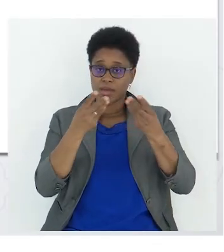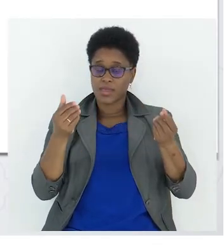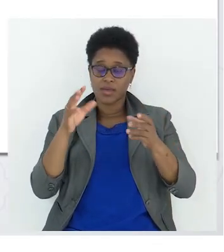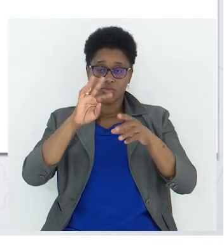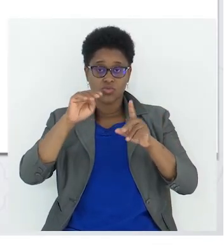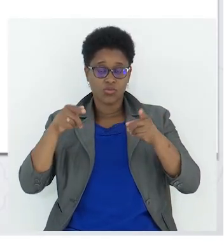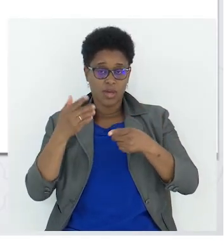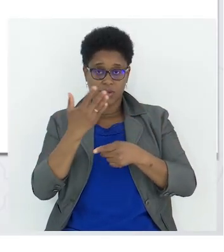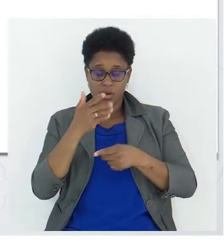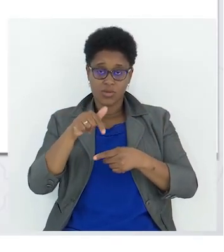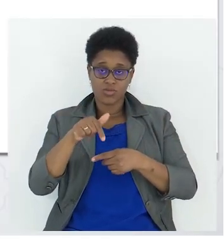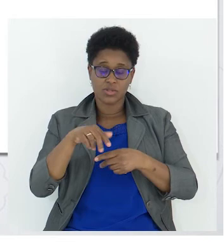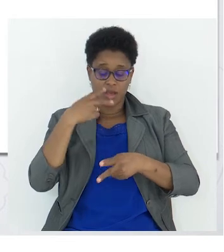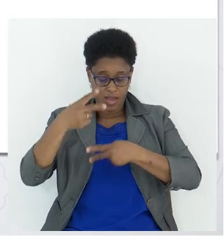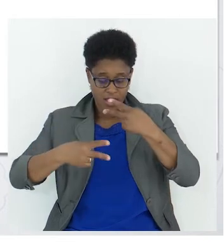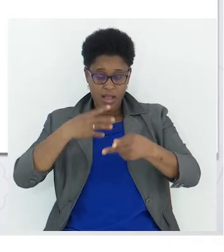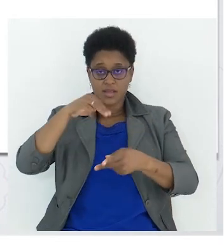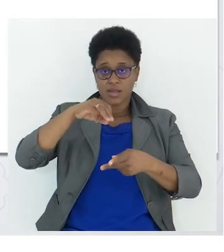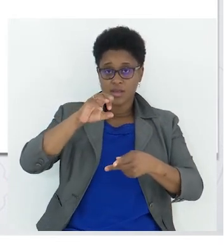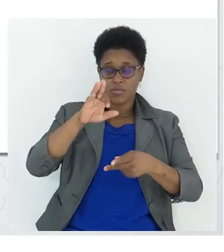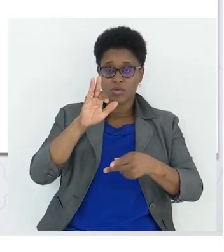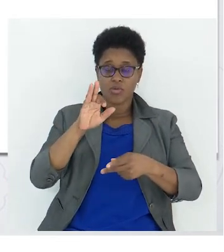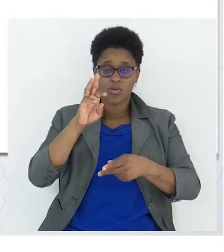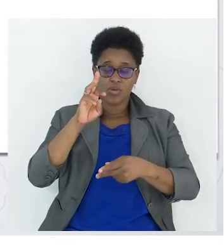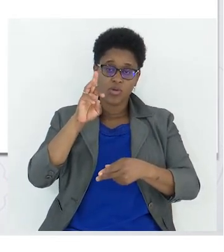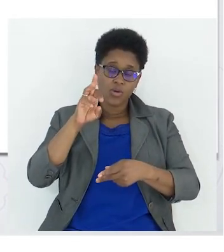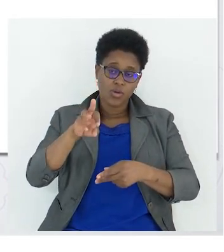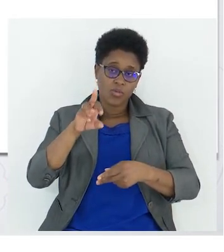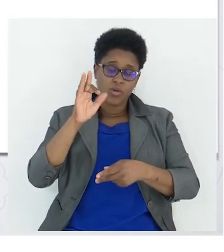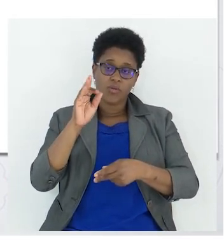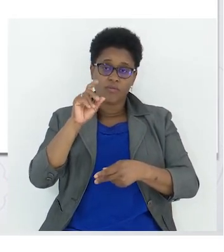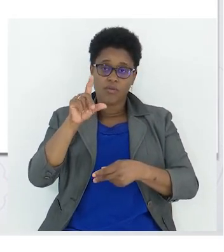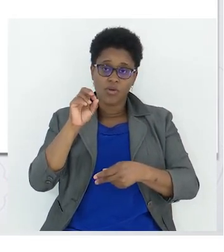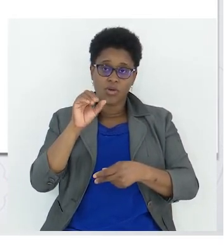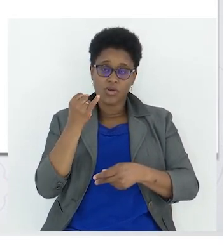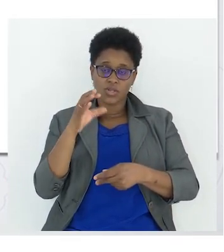sumário é análise morfológica de palavras.